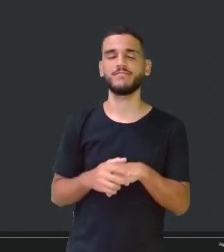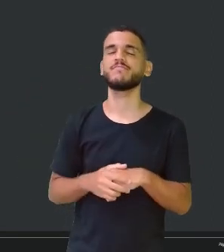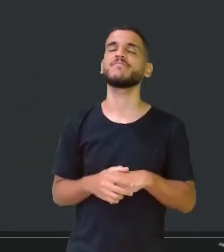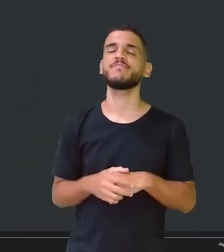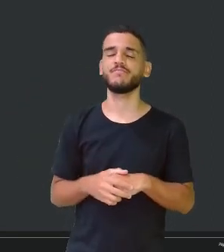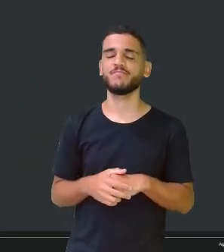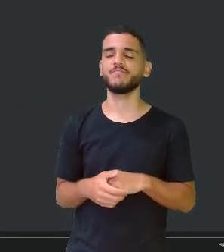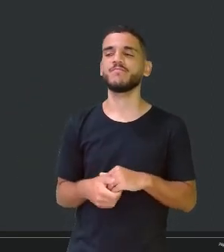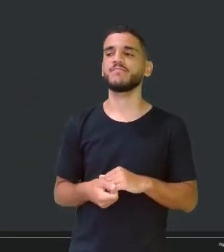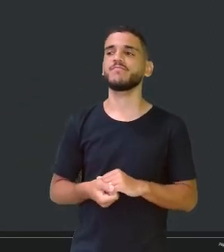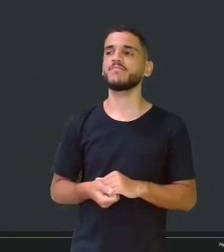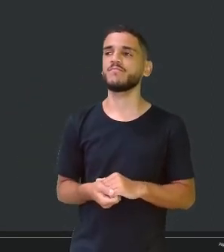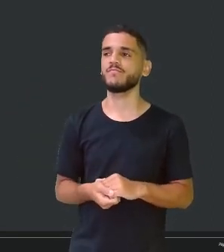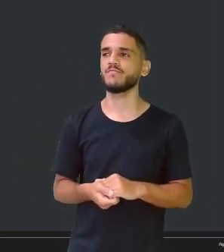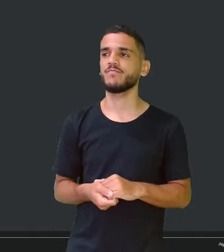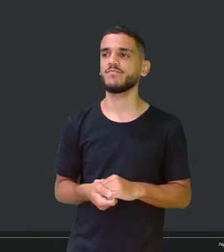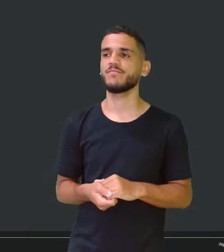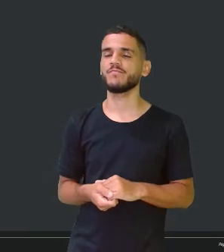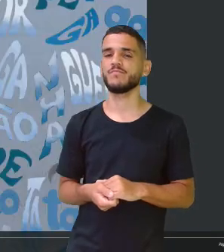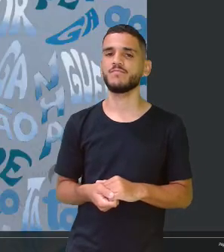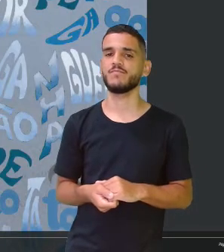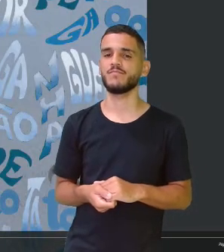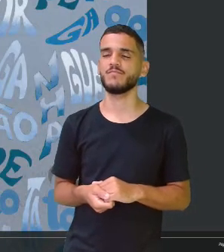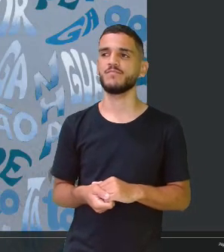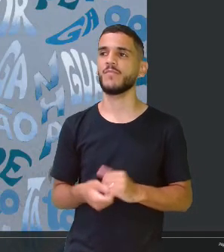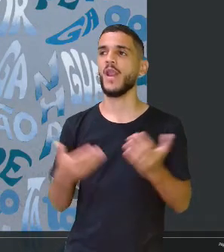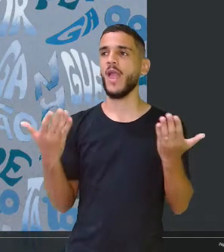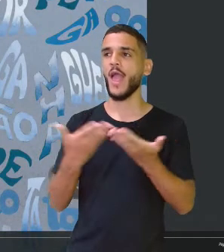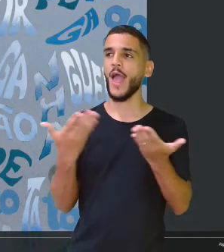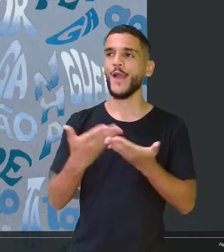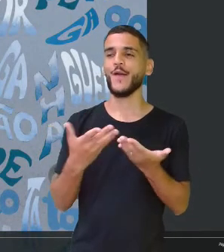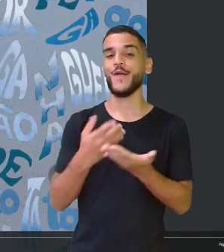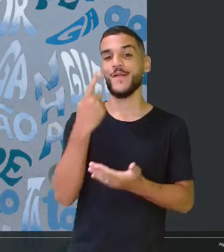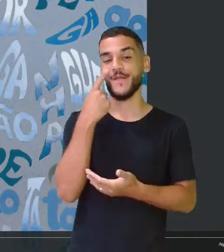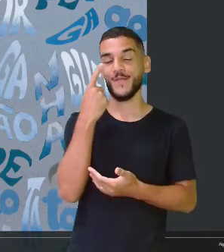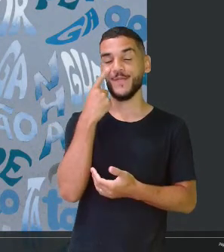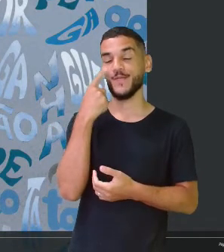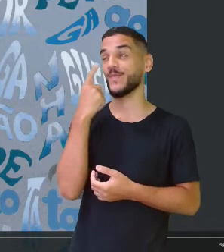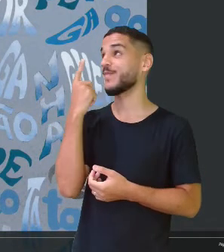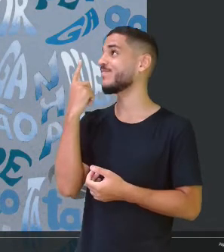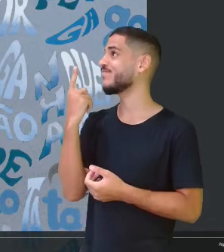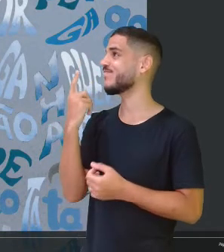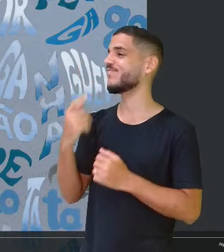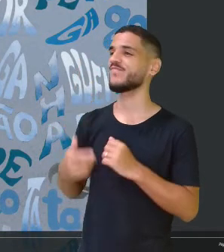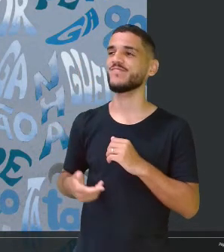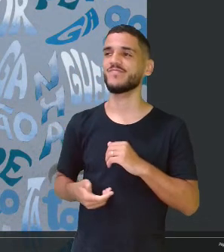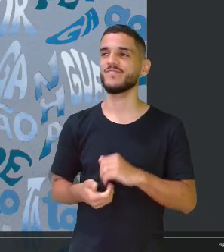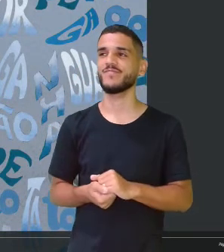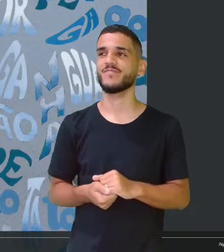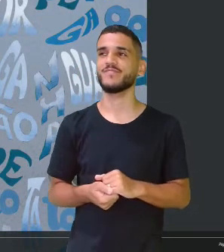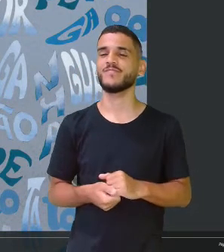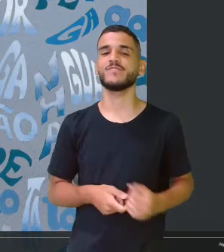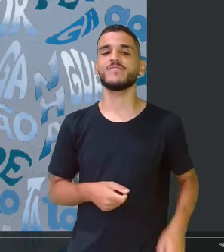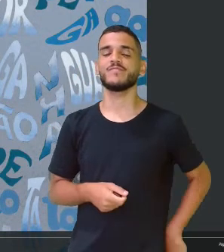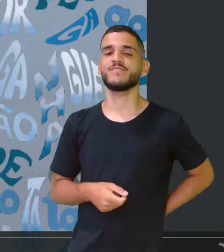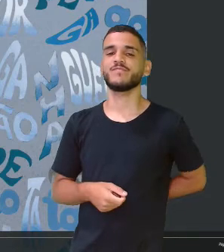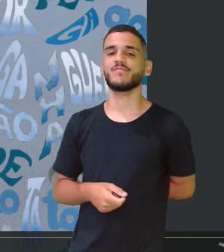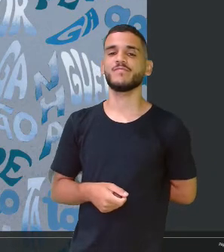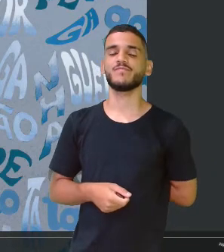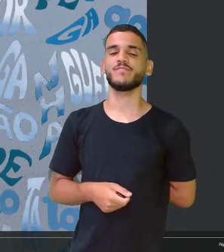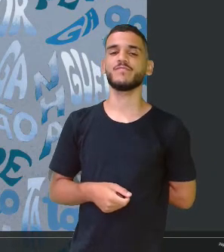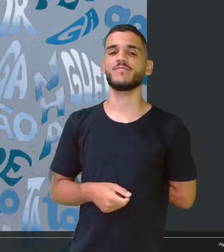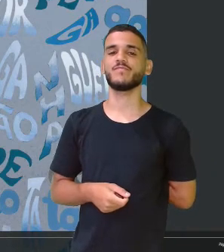Cláudia Escatamatia. Vamos agora começar a leitura deste livro e saber por